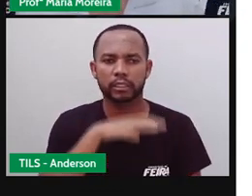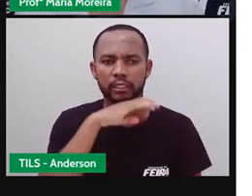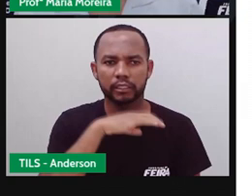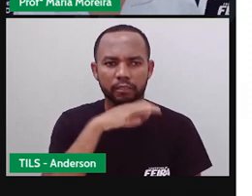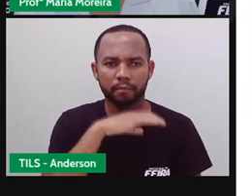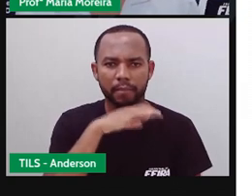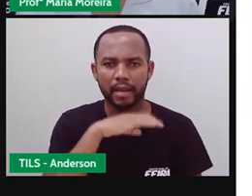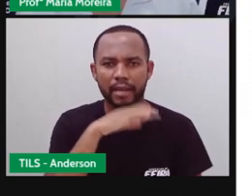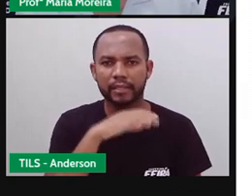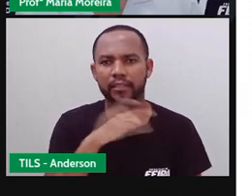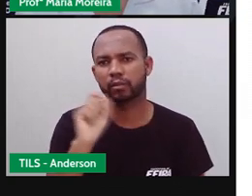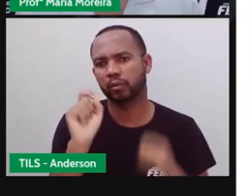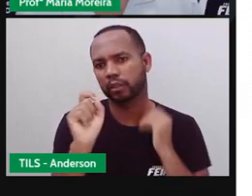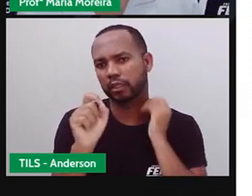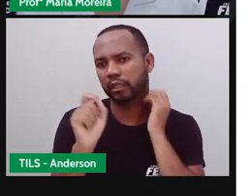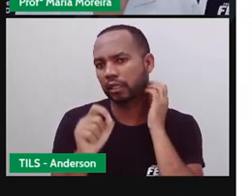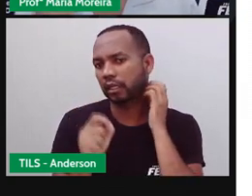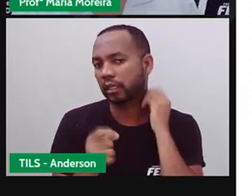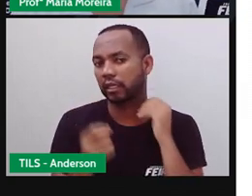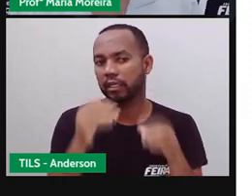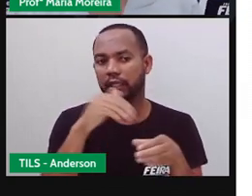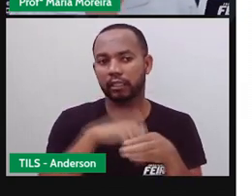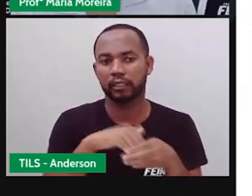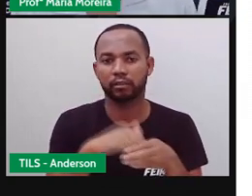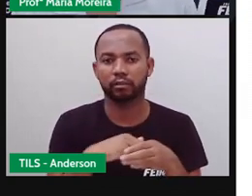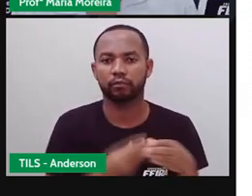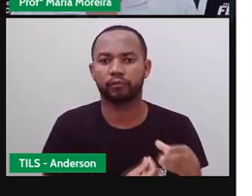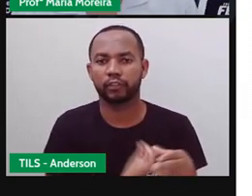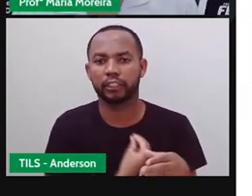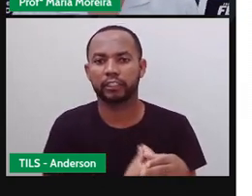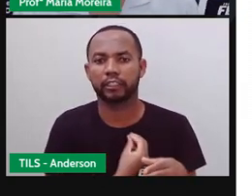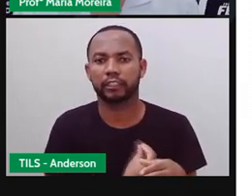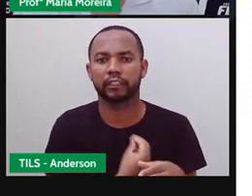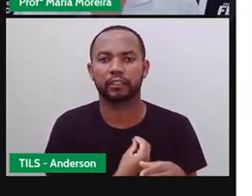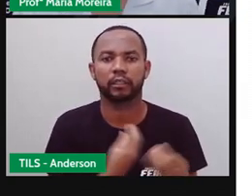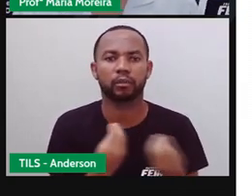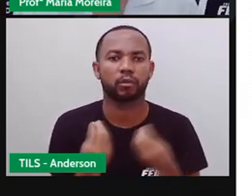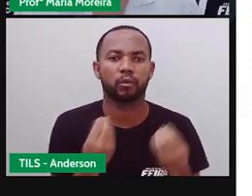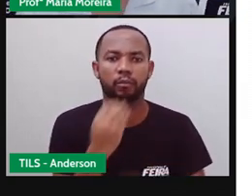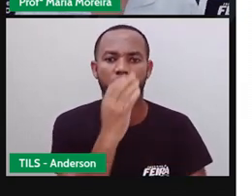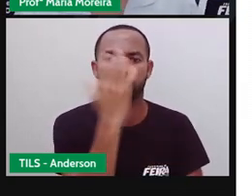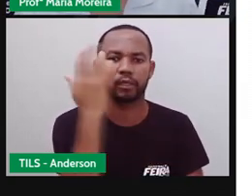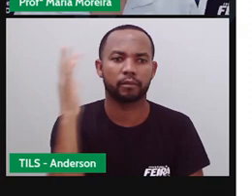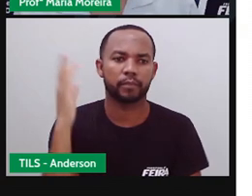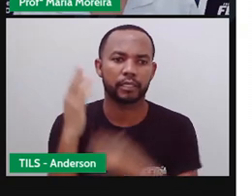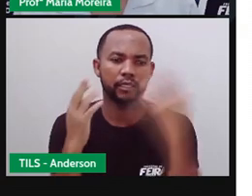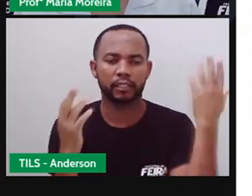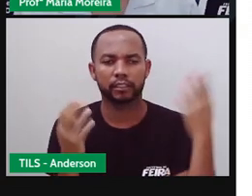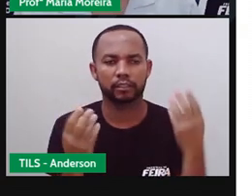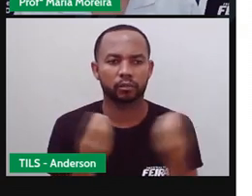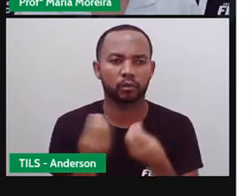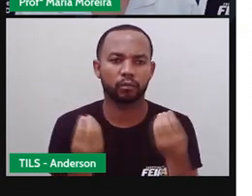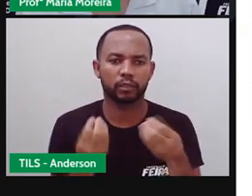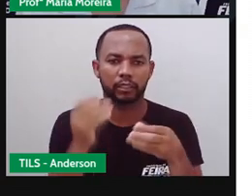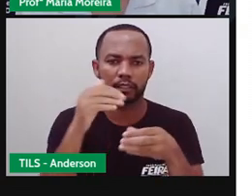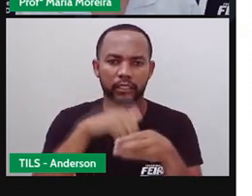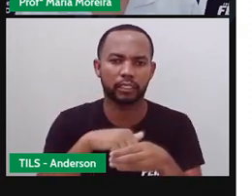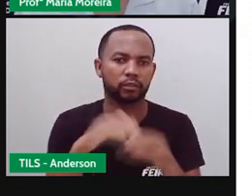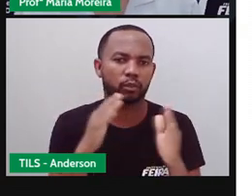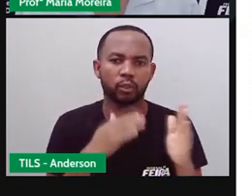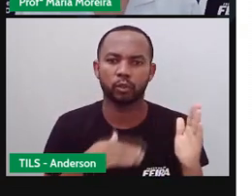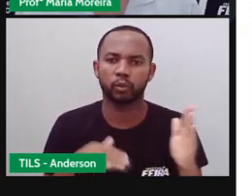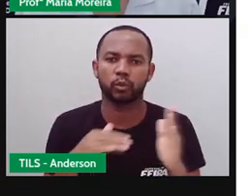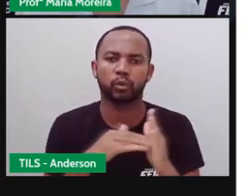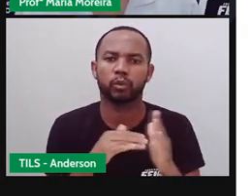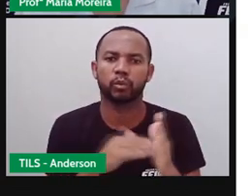dentro da cadeia alimentar é dentro da convivência aí no meio ambiente dentro da convivência na natureza todos eles